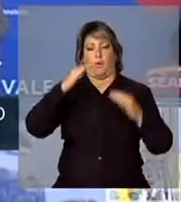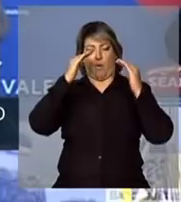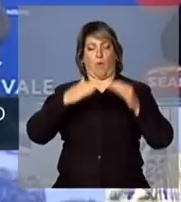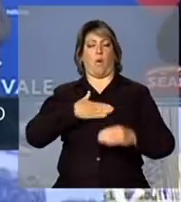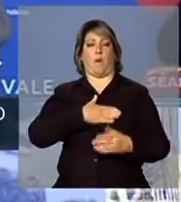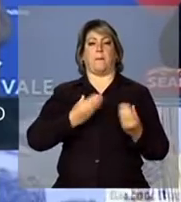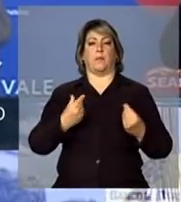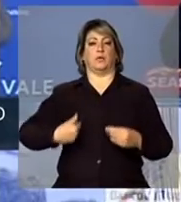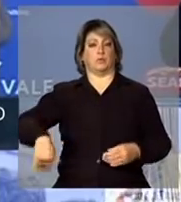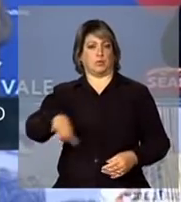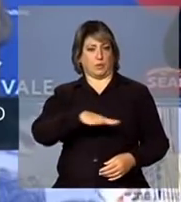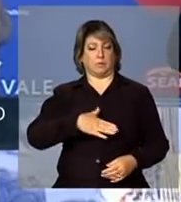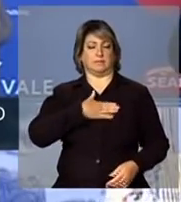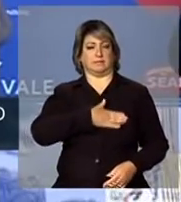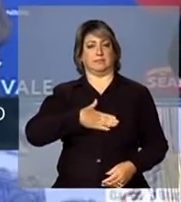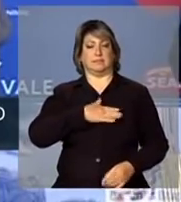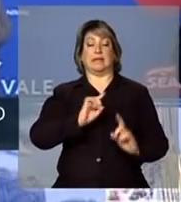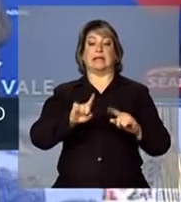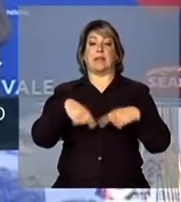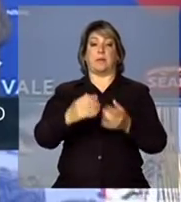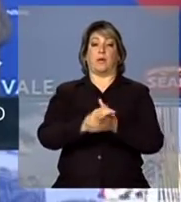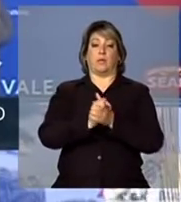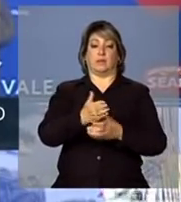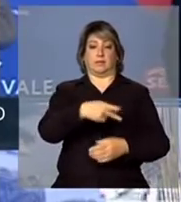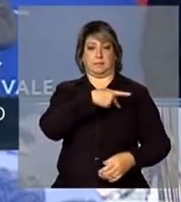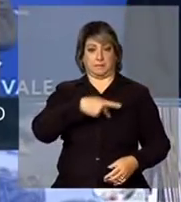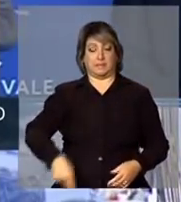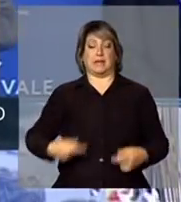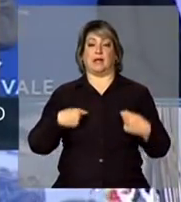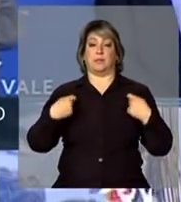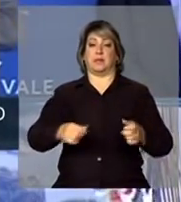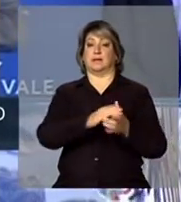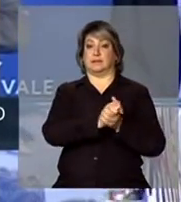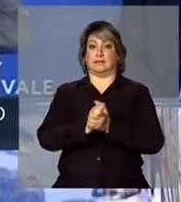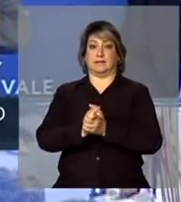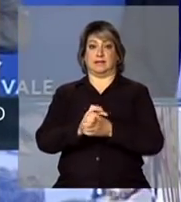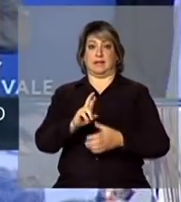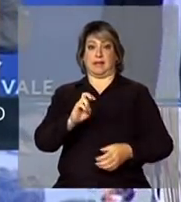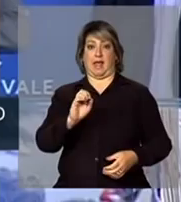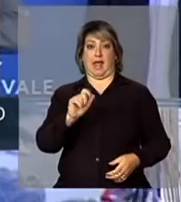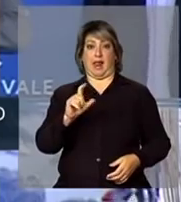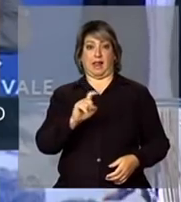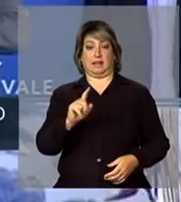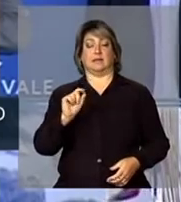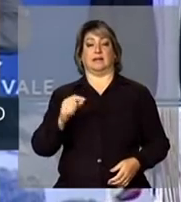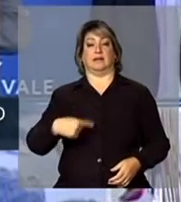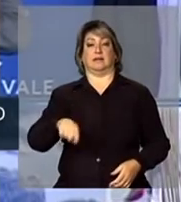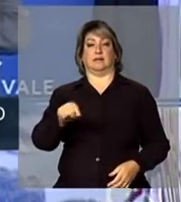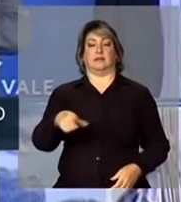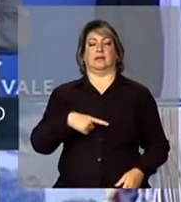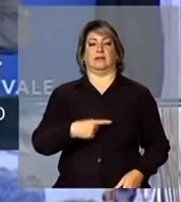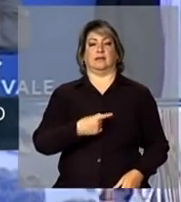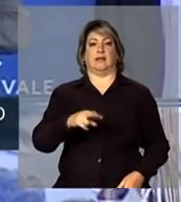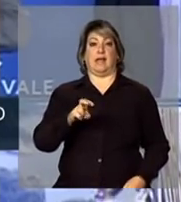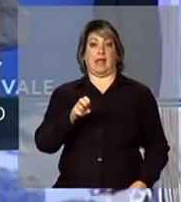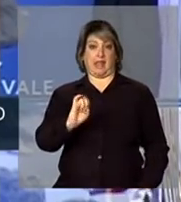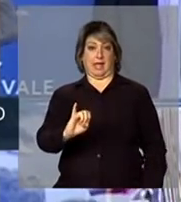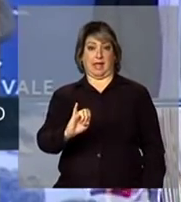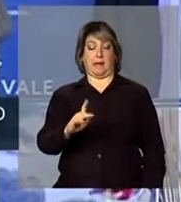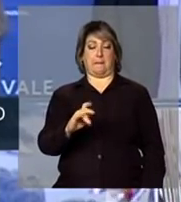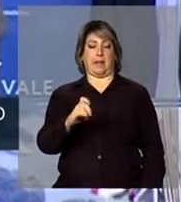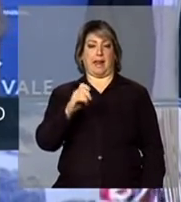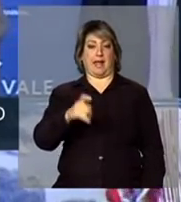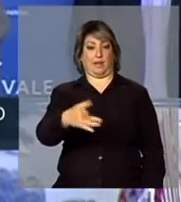Depois de saudar a presidenta, eu tenho de saudar a realeza na pessoa do nosso eterno Rei Pelé, a